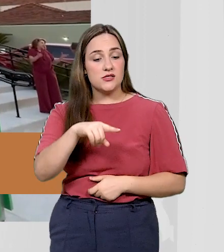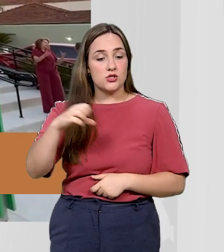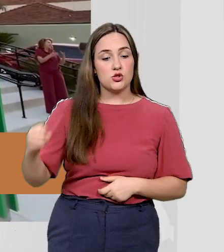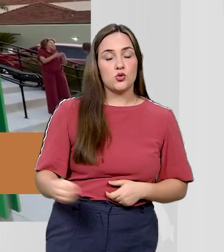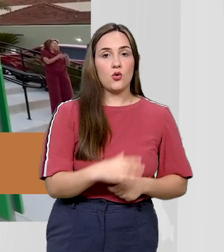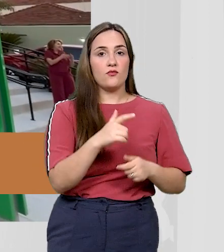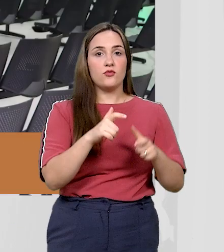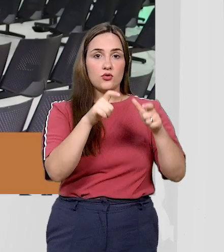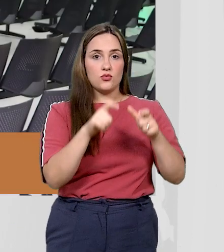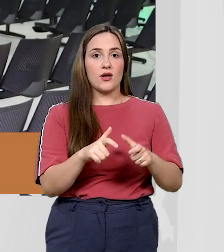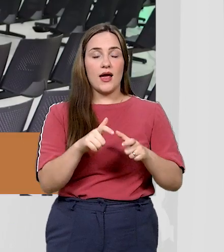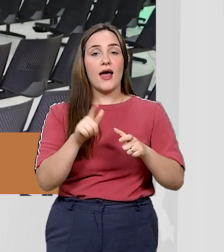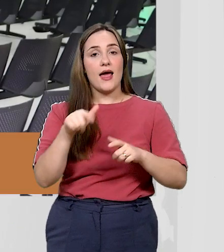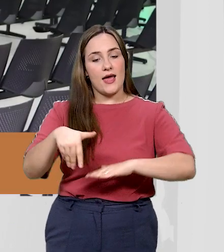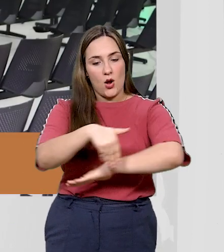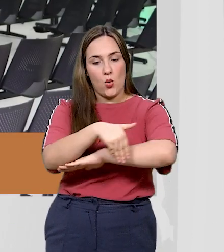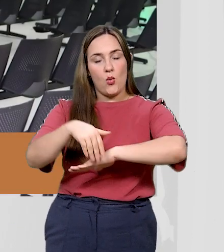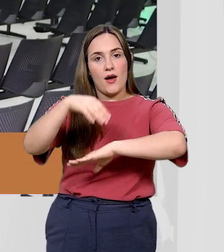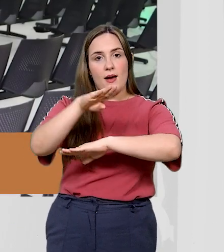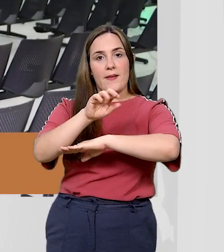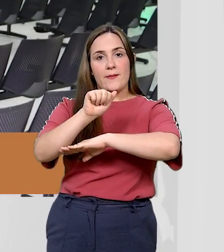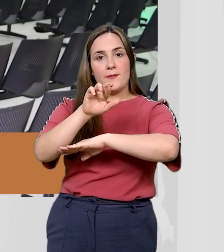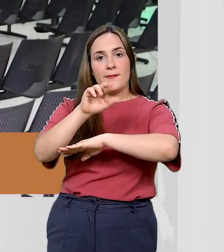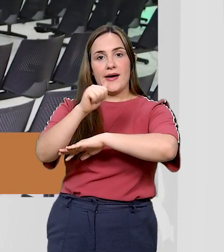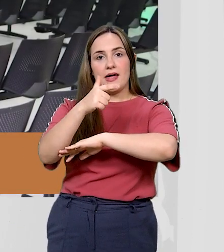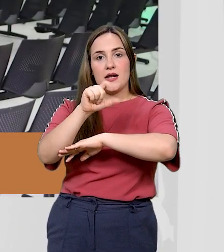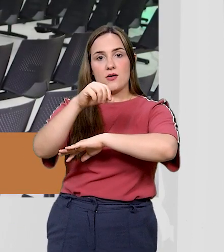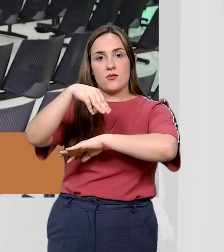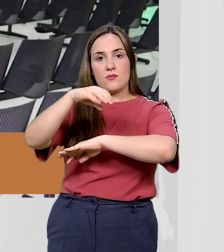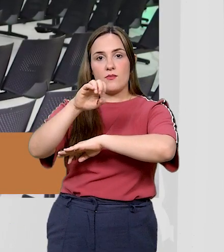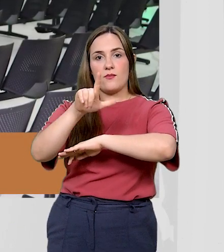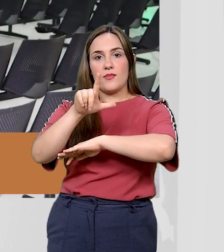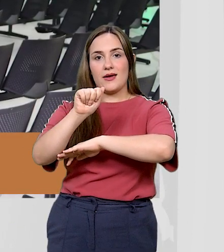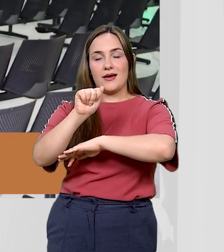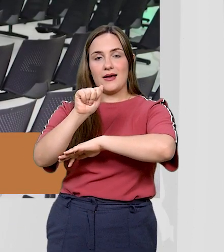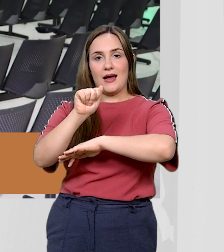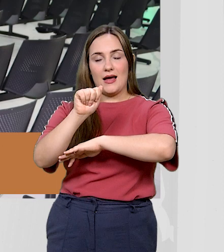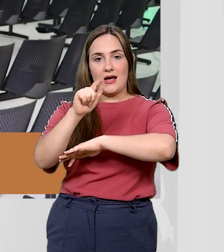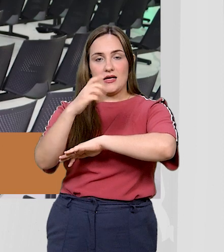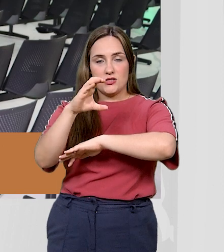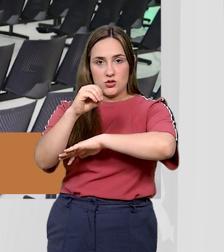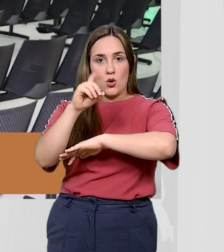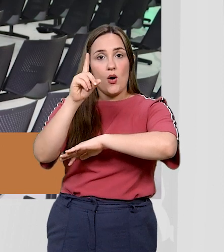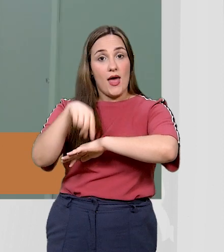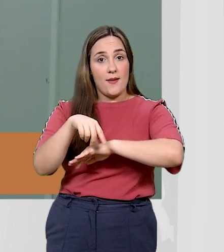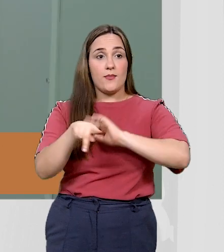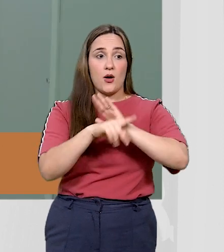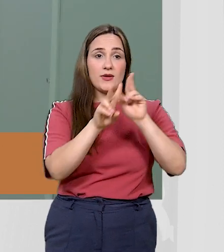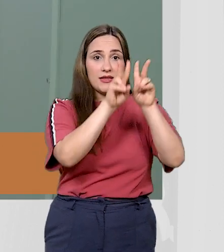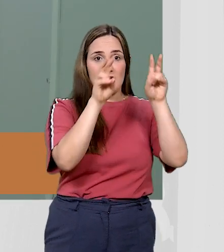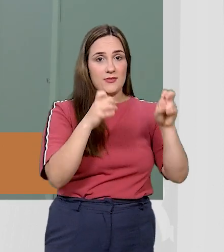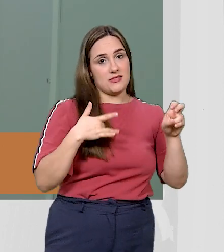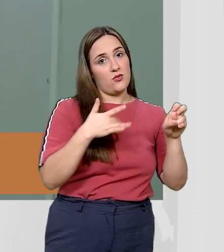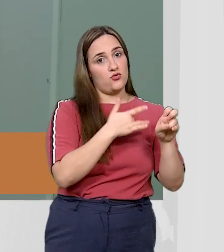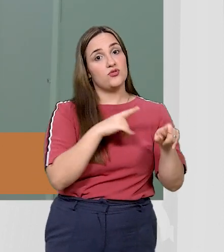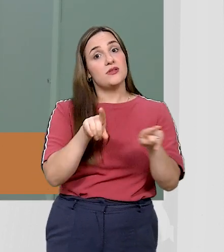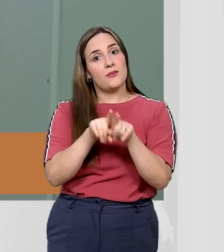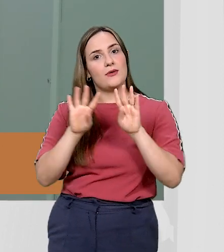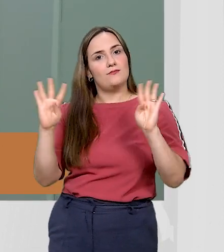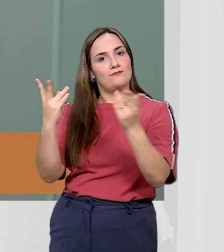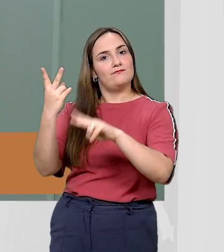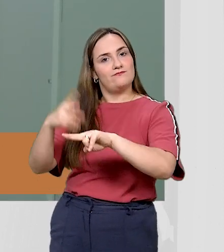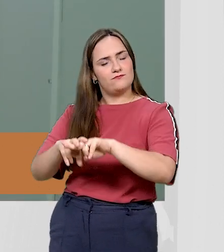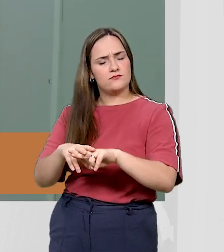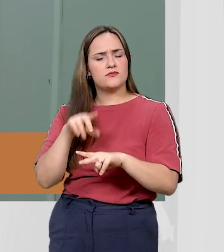O novo espaço, localizado na Rua Barão de Melgaço, vai atender às demandas relacionadas à saúde e ao sistema penitenciário.